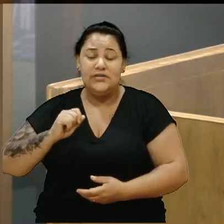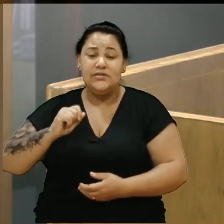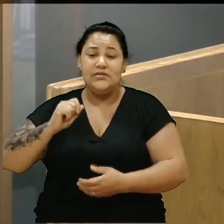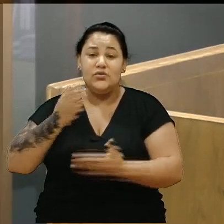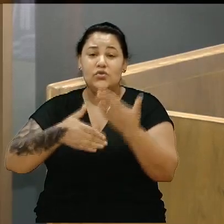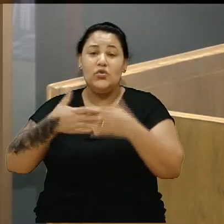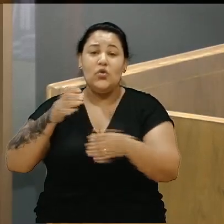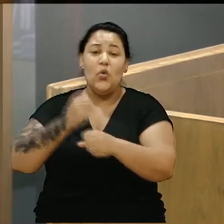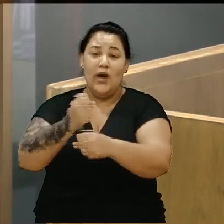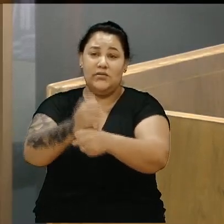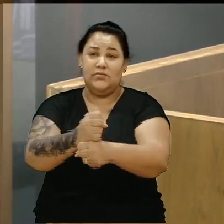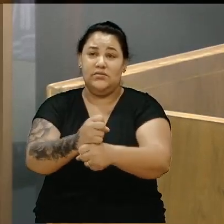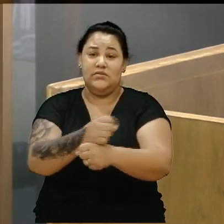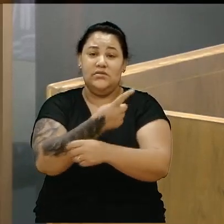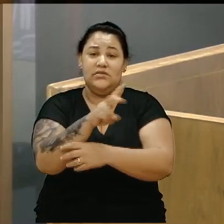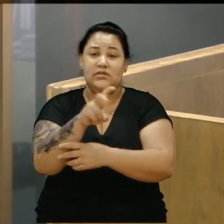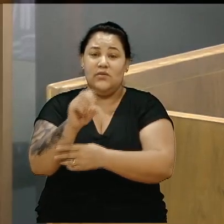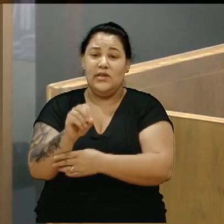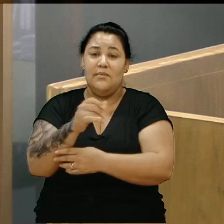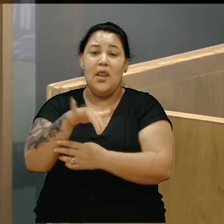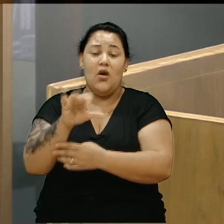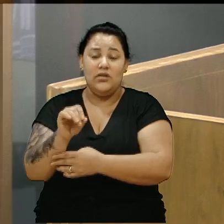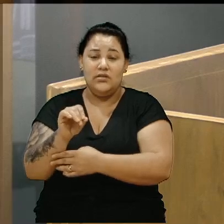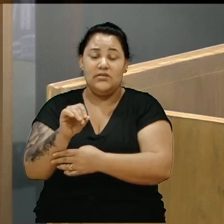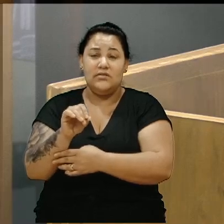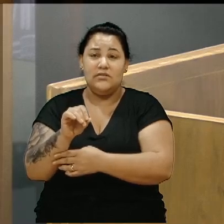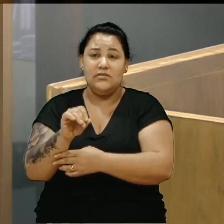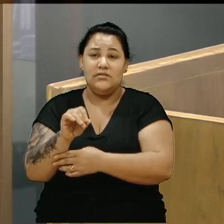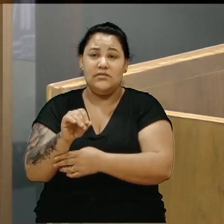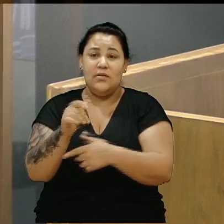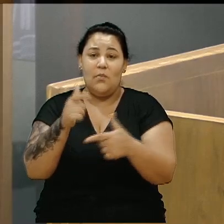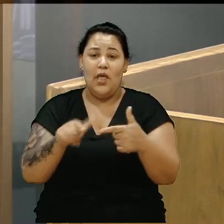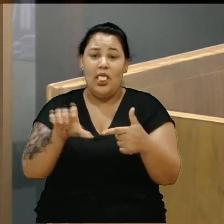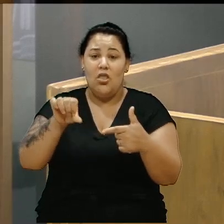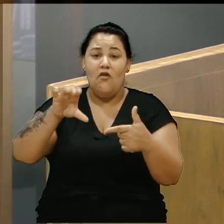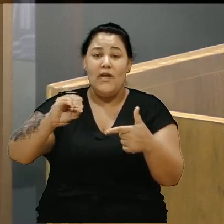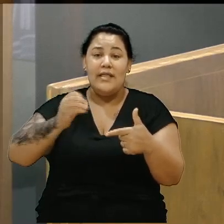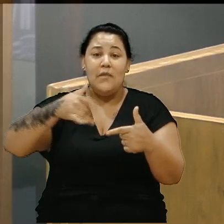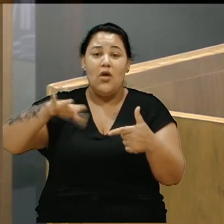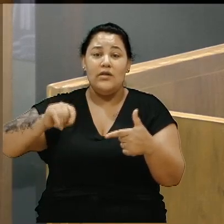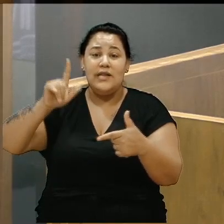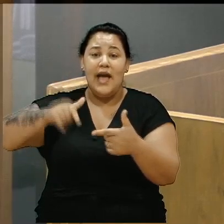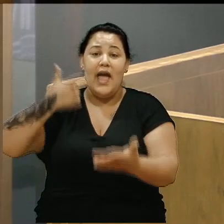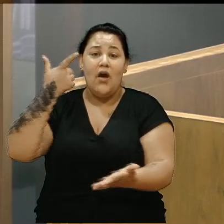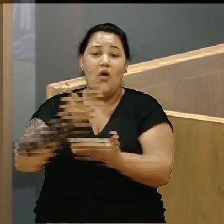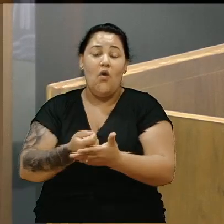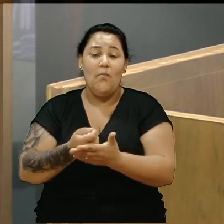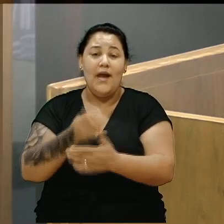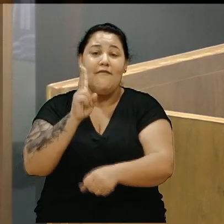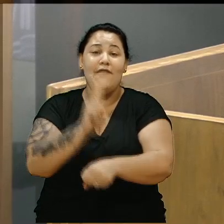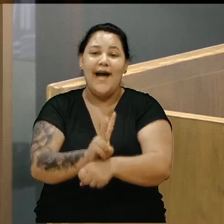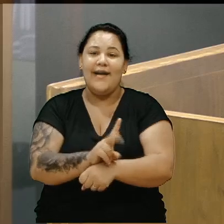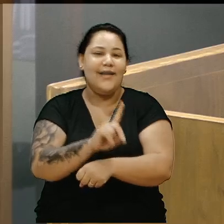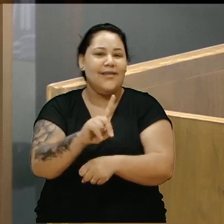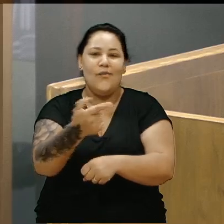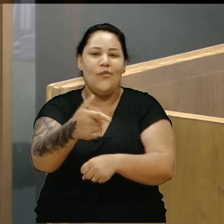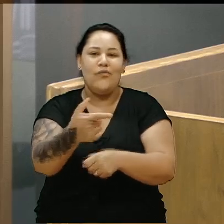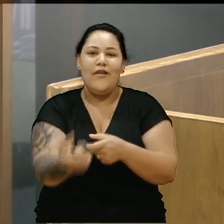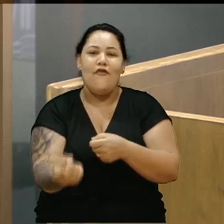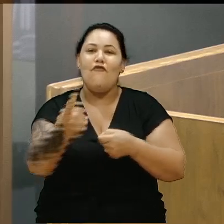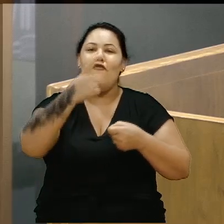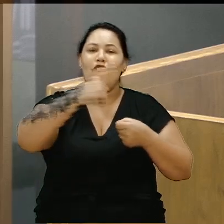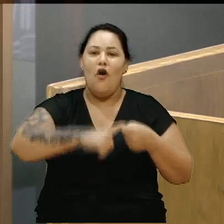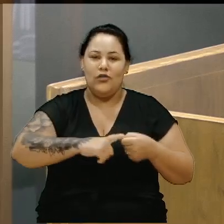anualmente, sendo que desses 50 milhões, 90 milhões são compra de vagas. E isso não tem retorno do Fundeb, que é uma discussão que já